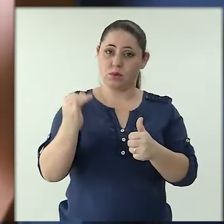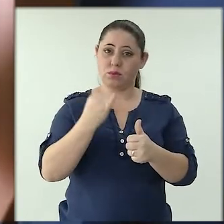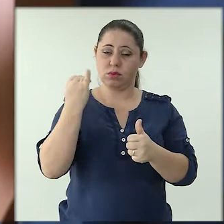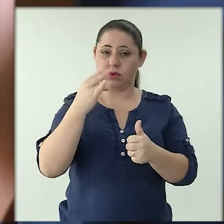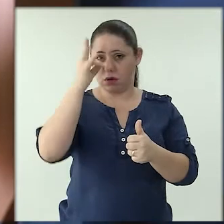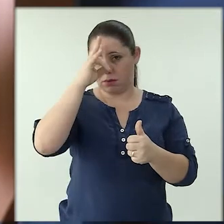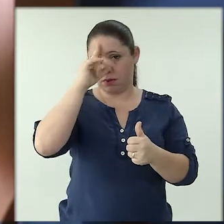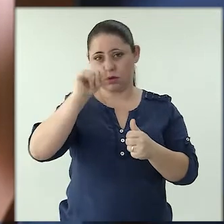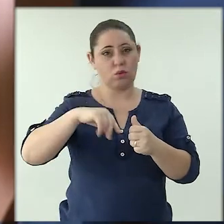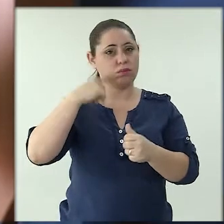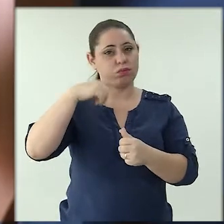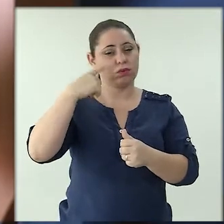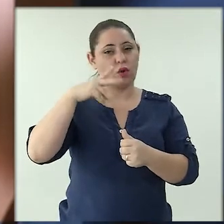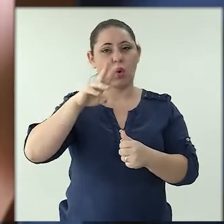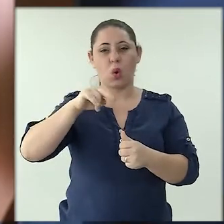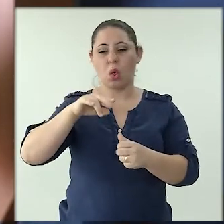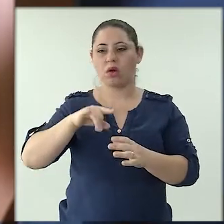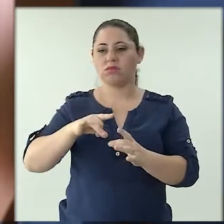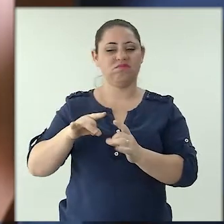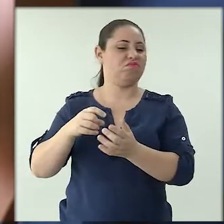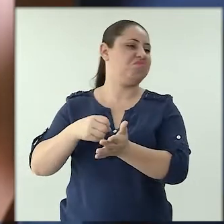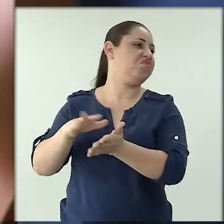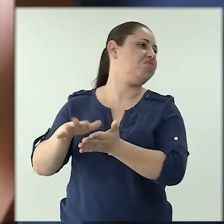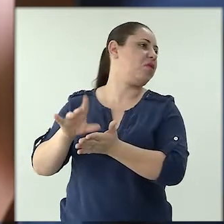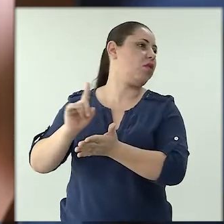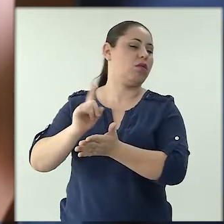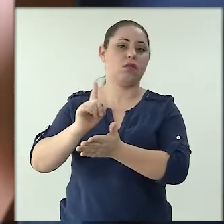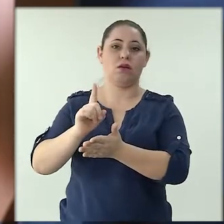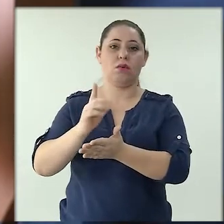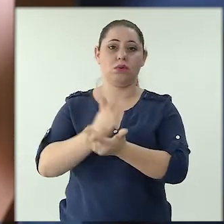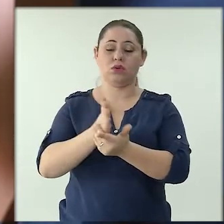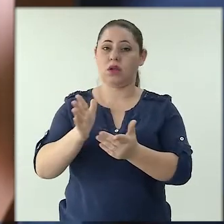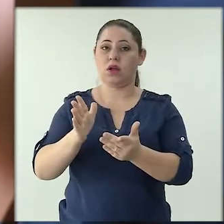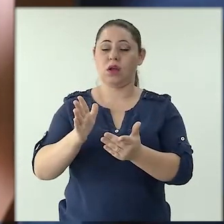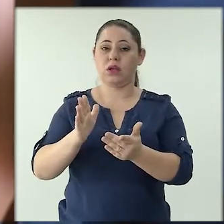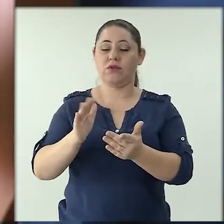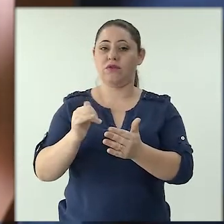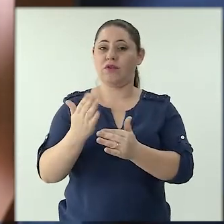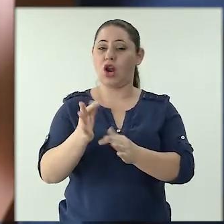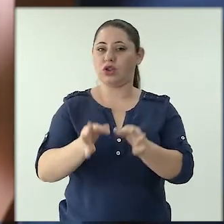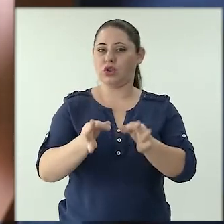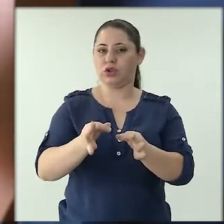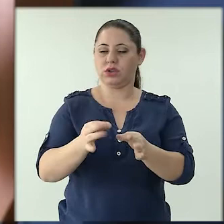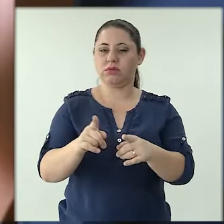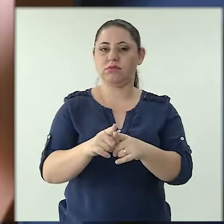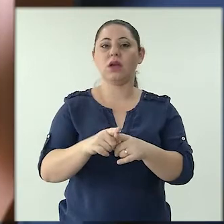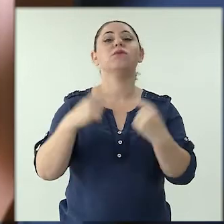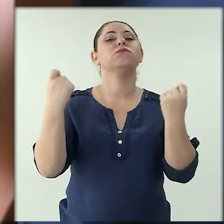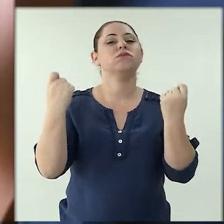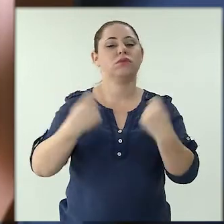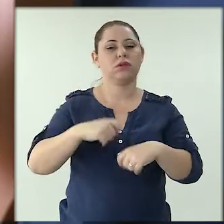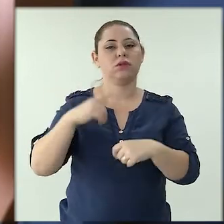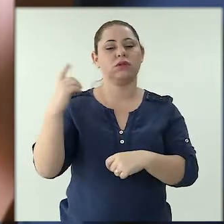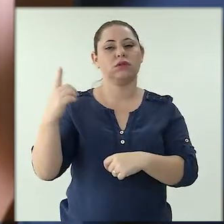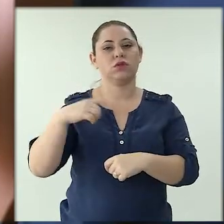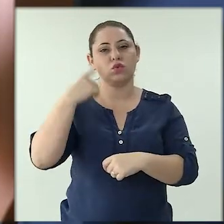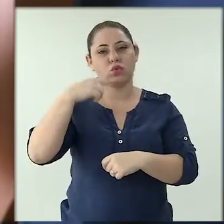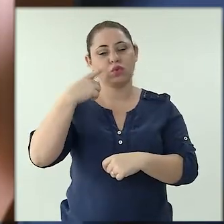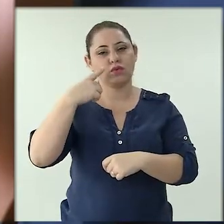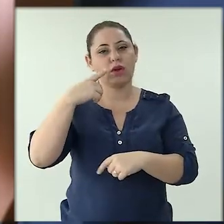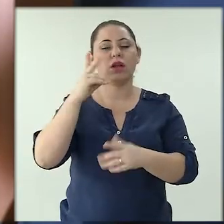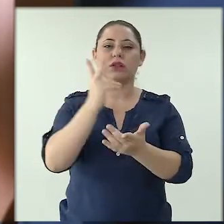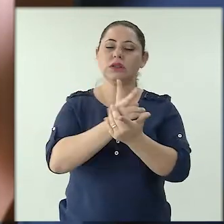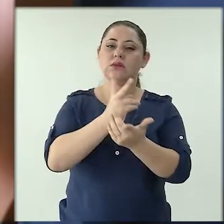que é importante lembrar é que o advogado ele nunca é dispensado de um processo, mesmo que extrajudicial, né? Essa é uma forma de